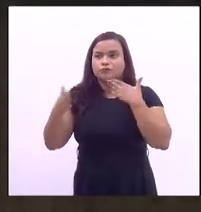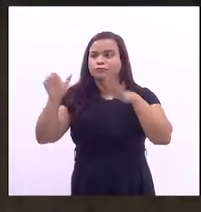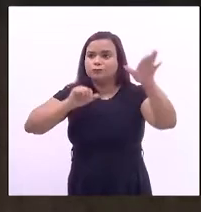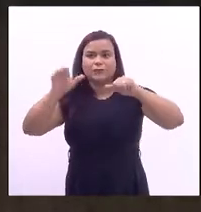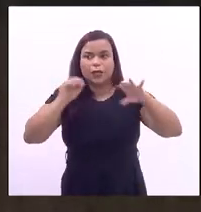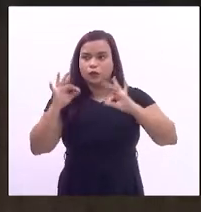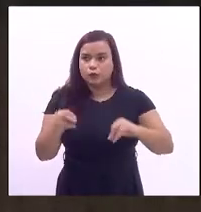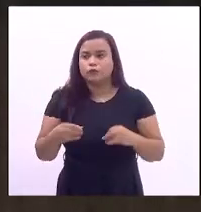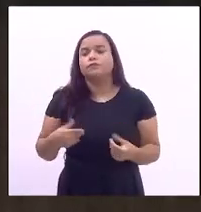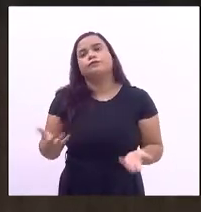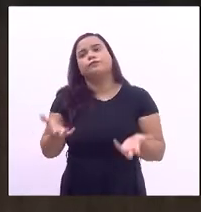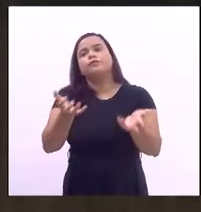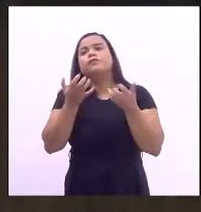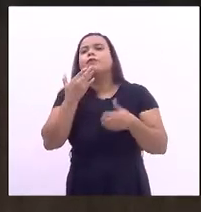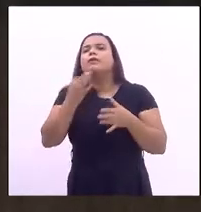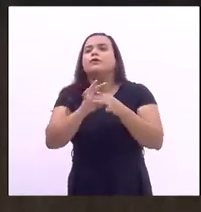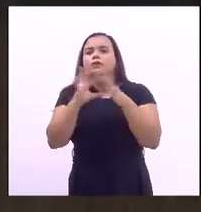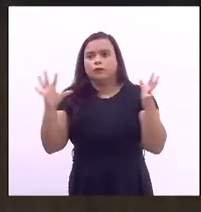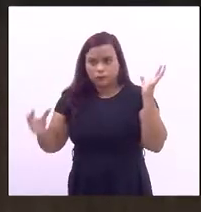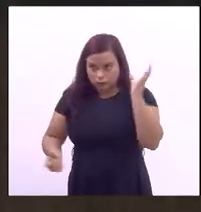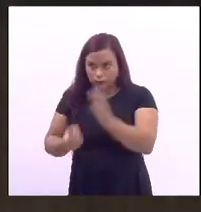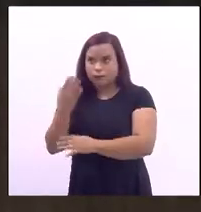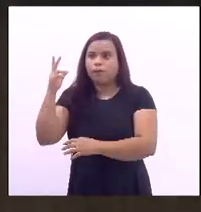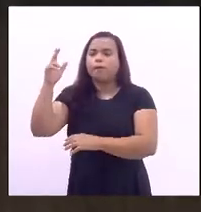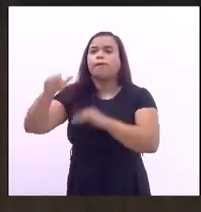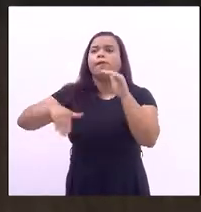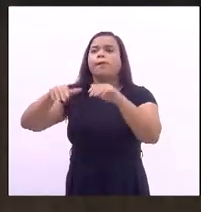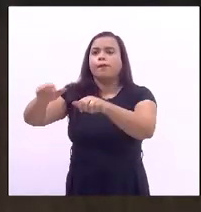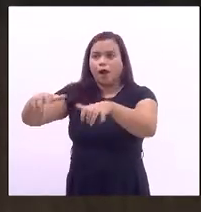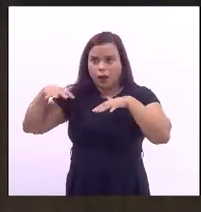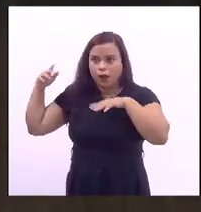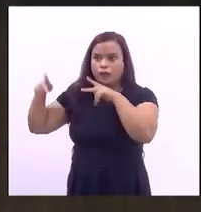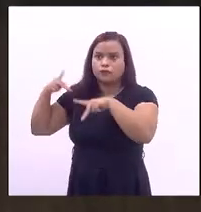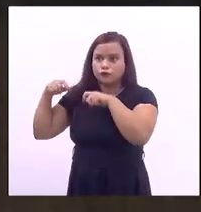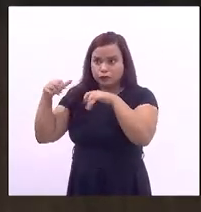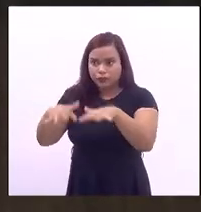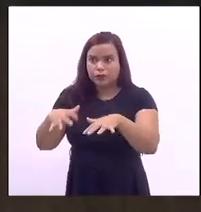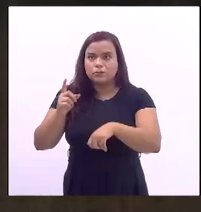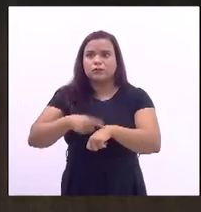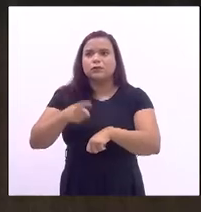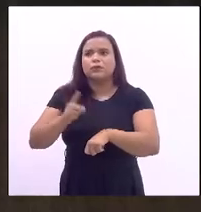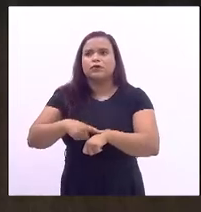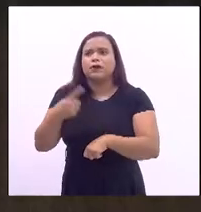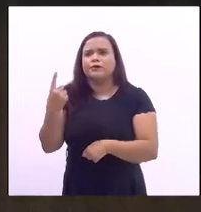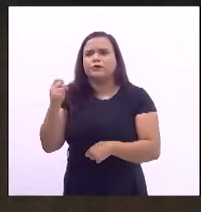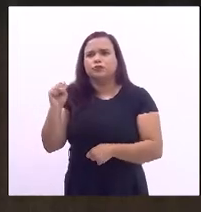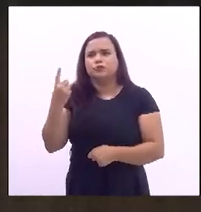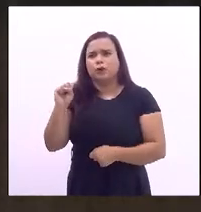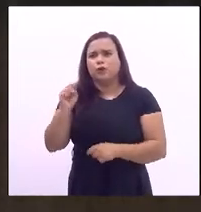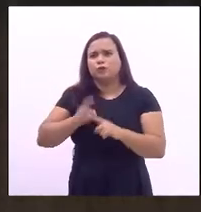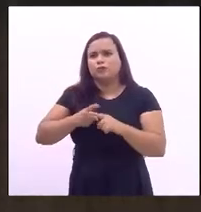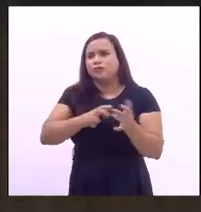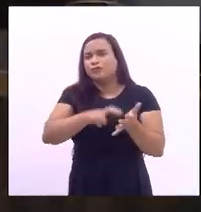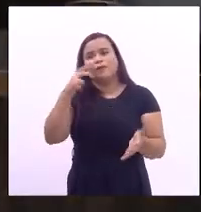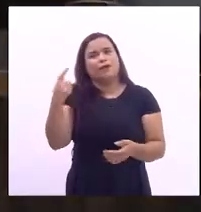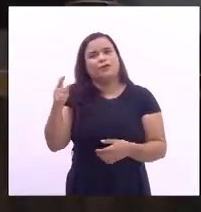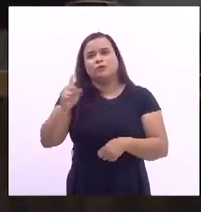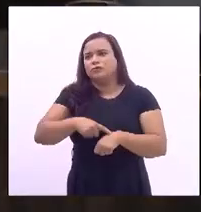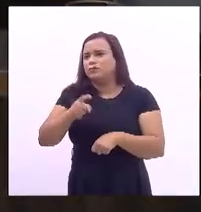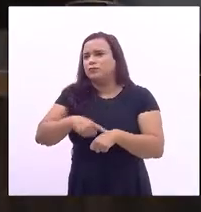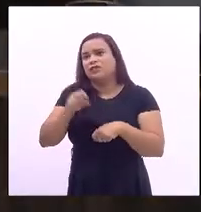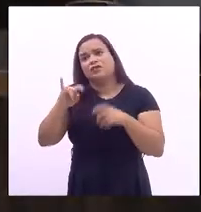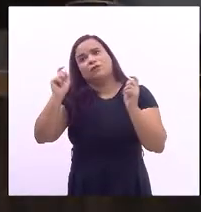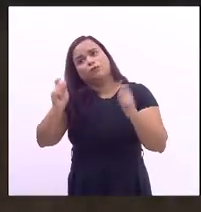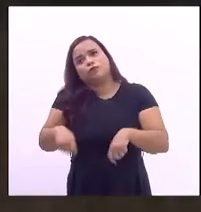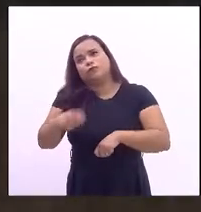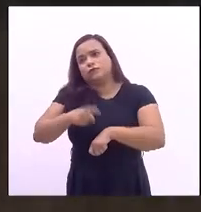agora excelência para produzir audiência pública 18 horas porque eu não tenho mais horário na parte da manhã se puder ser